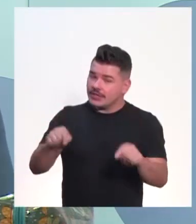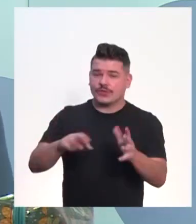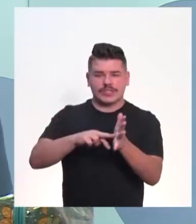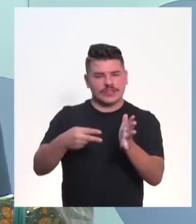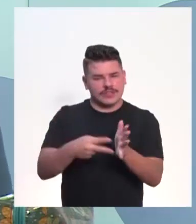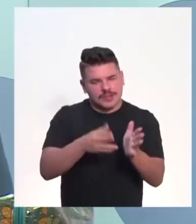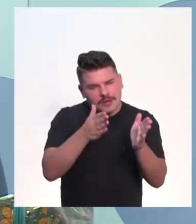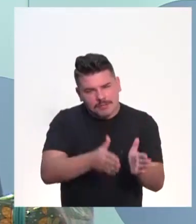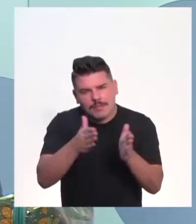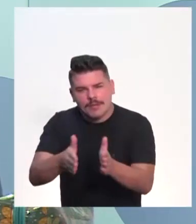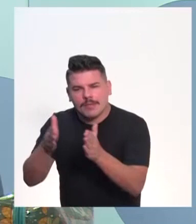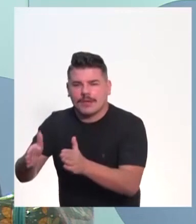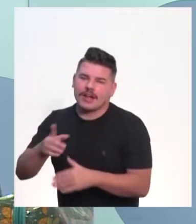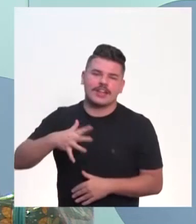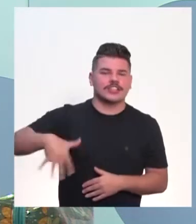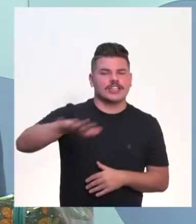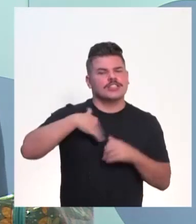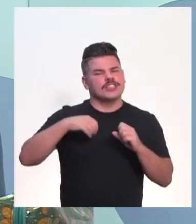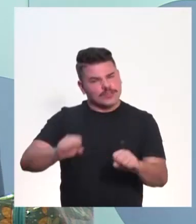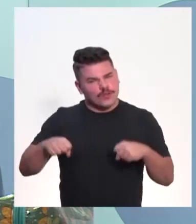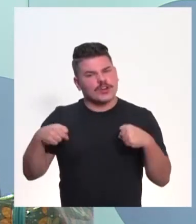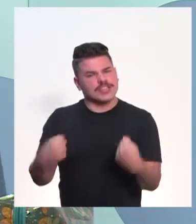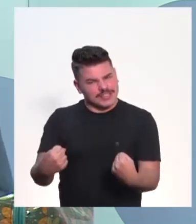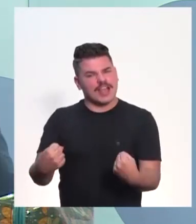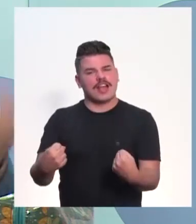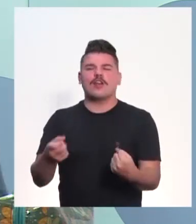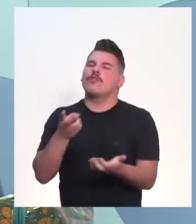precisar se esforçar para conseguir manter.